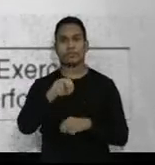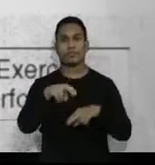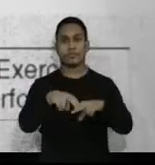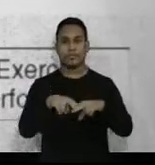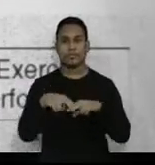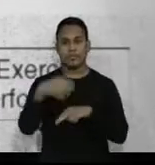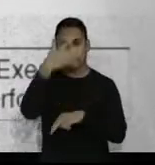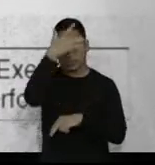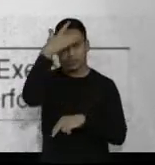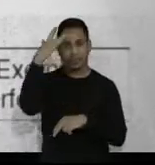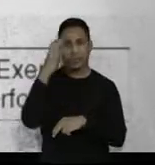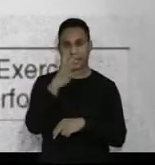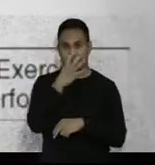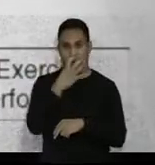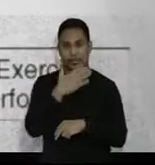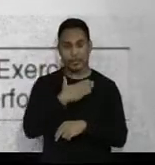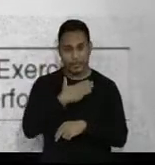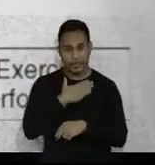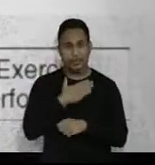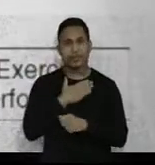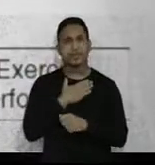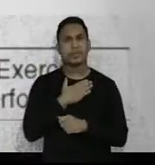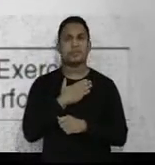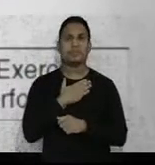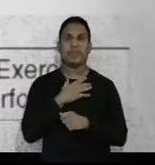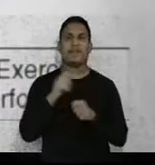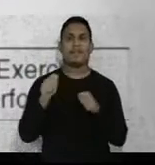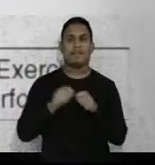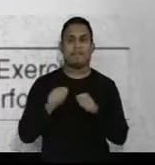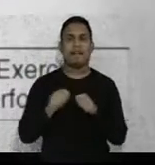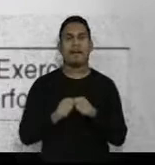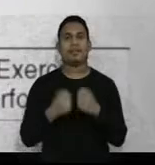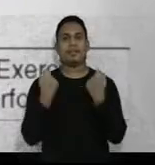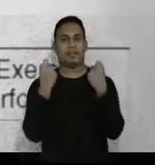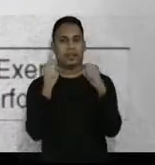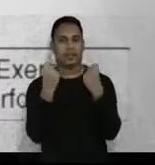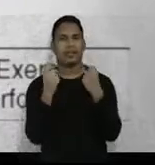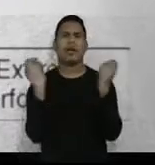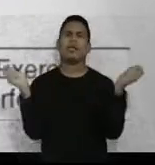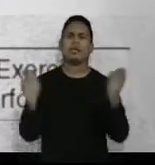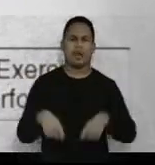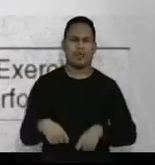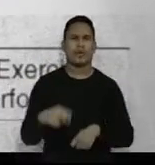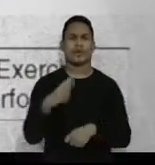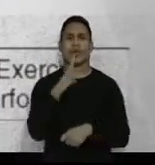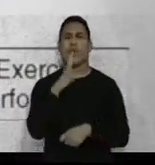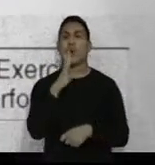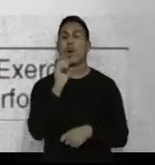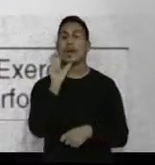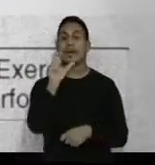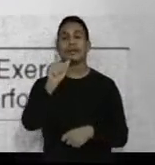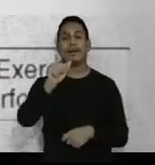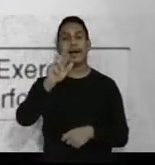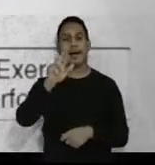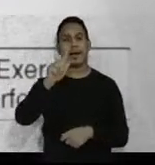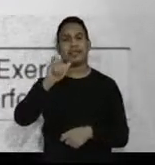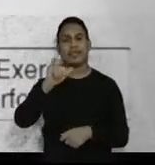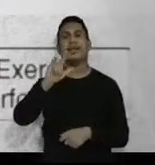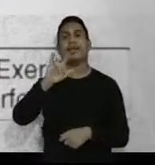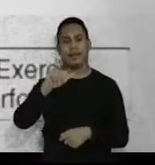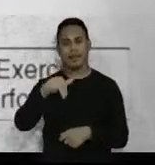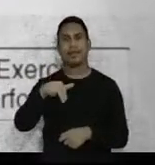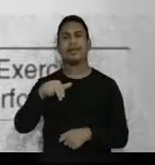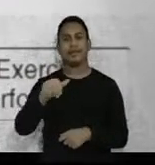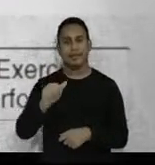de repente já fazem exercício físico, talvez já tenham ouvido falar sobre a arginina nessa produção do óxido nítrico. E, de fato, a